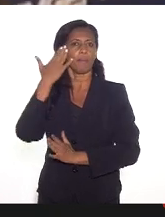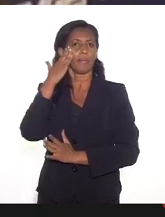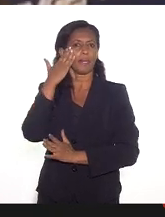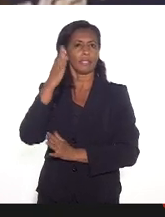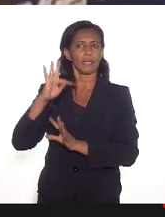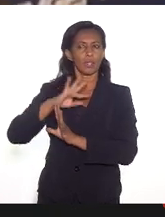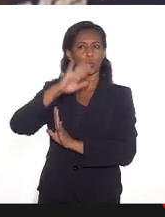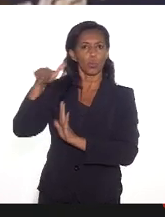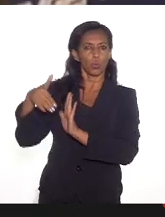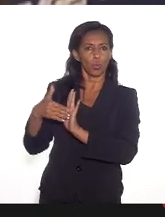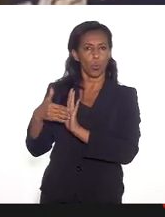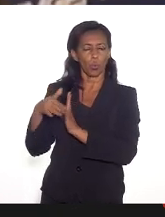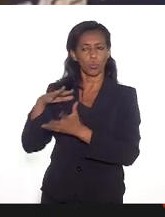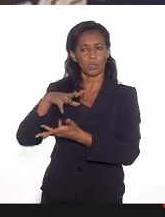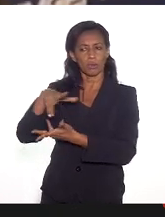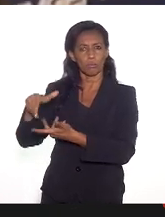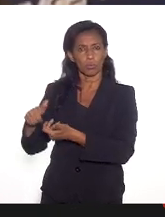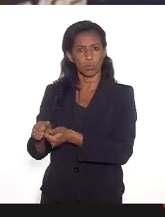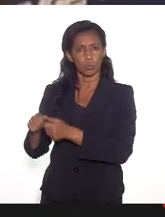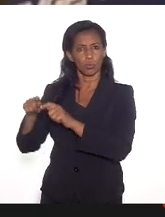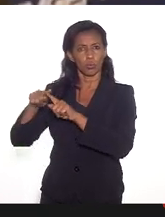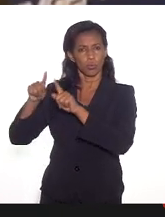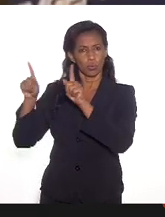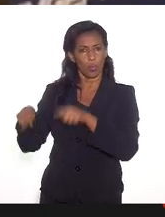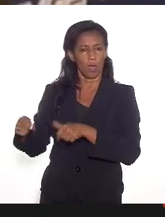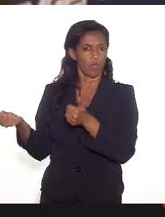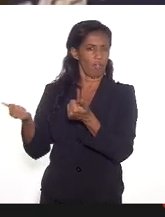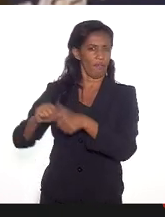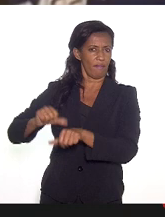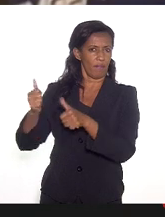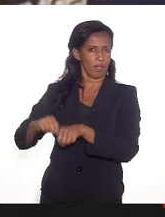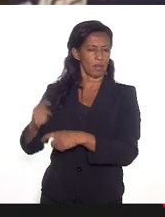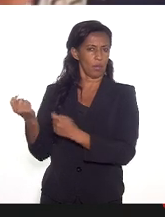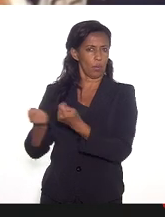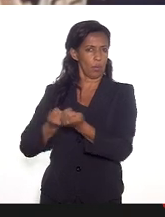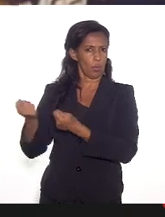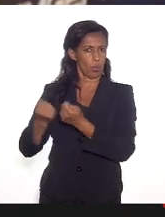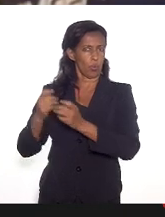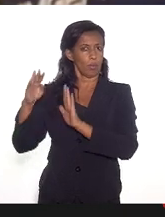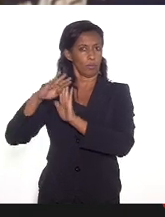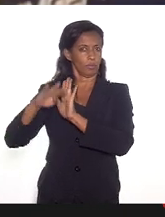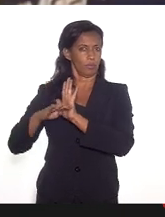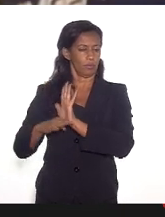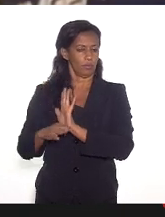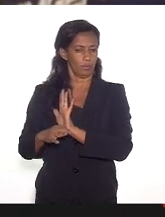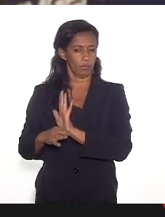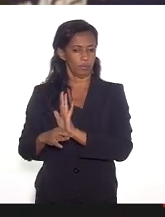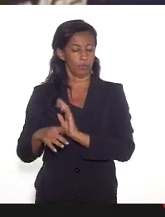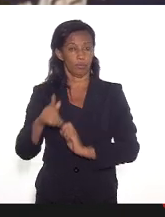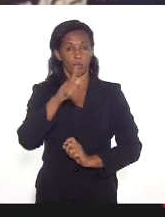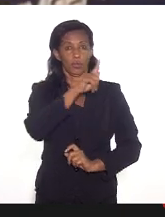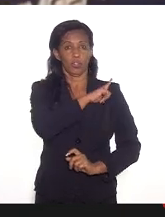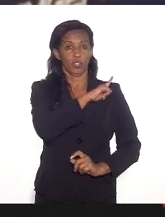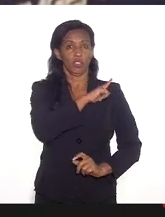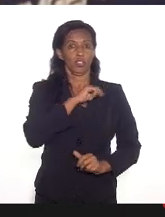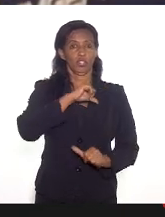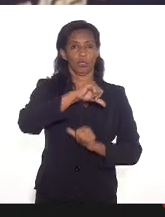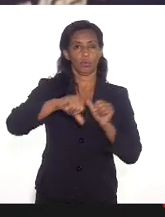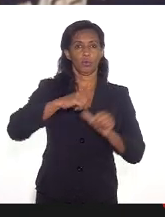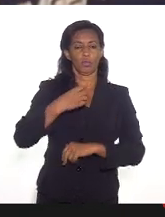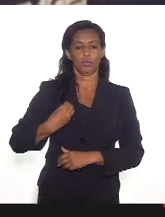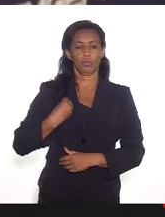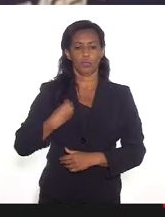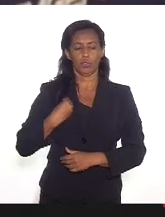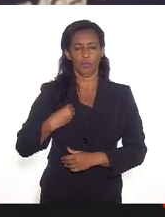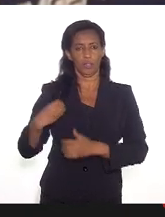esse mundo de estruturação e avaliação econômica e financeira dos programas, gestão do ciclo de vida, que se